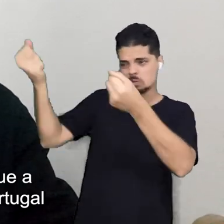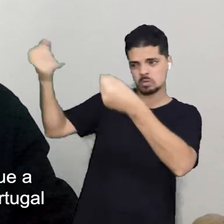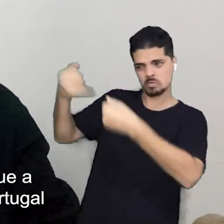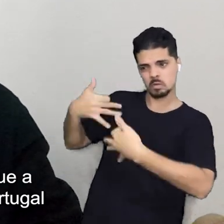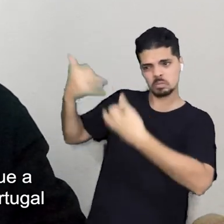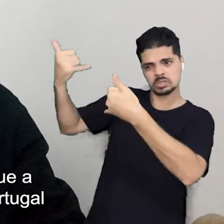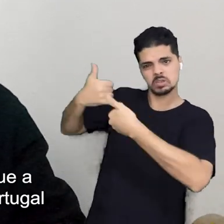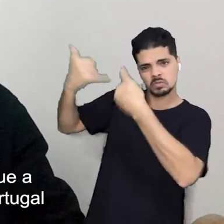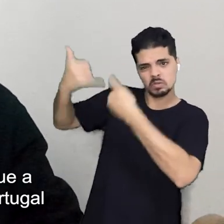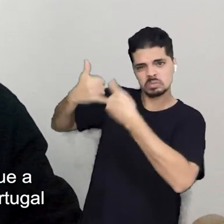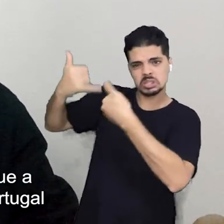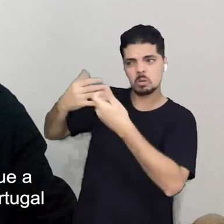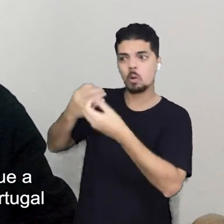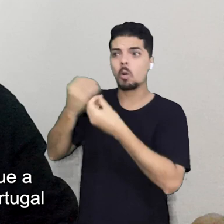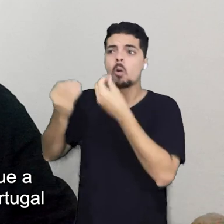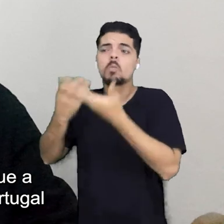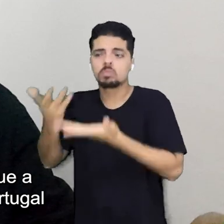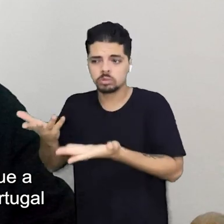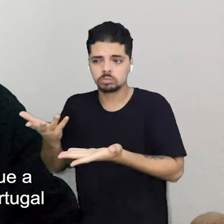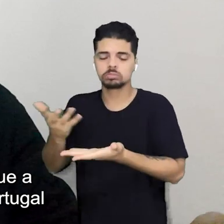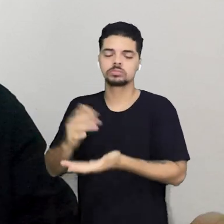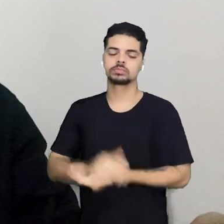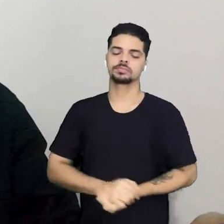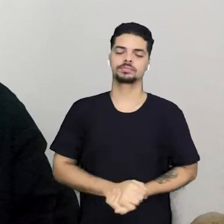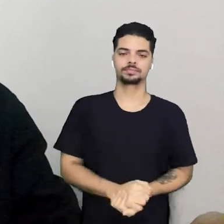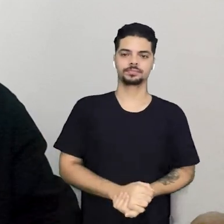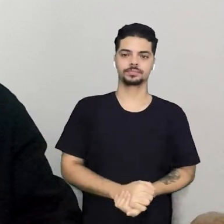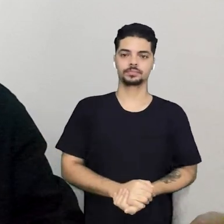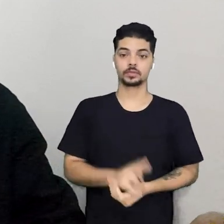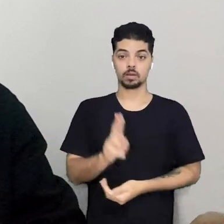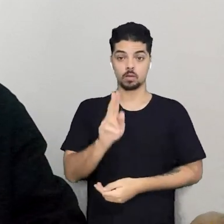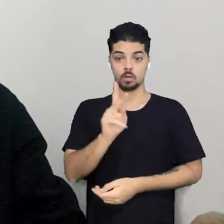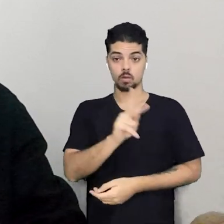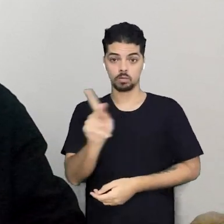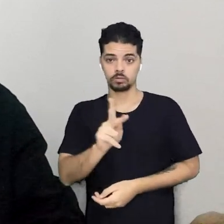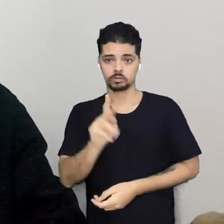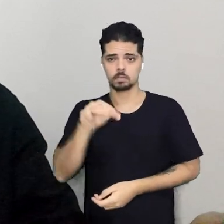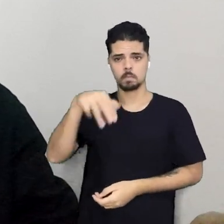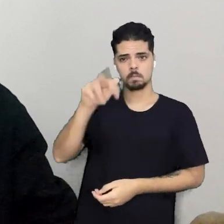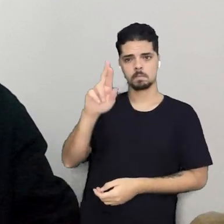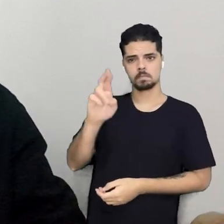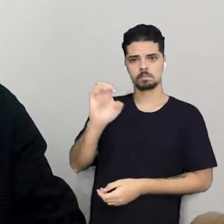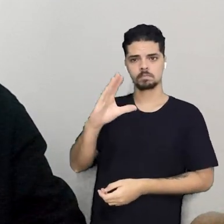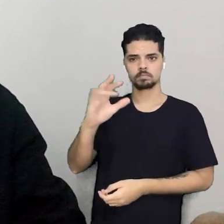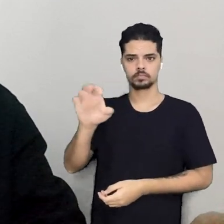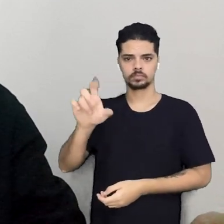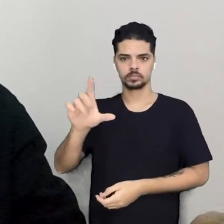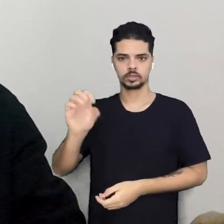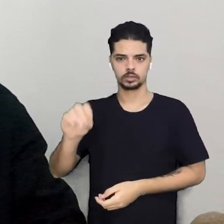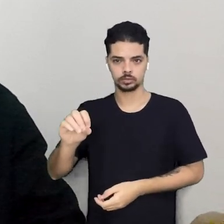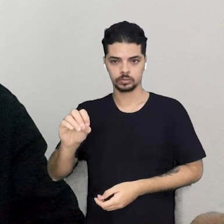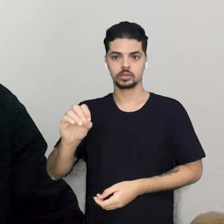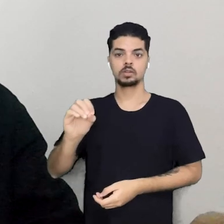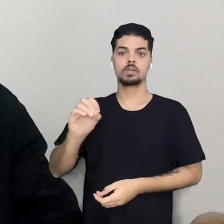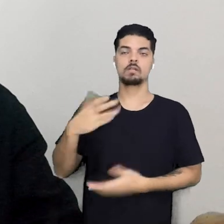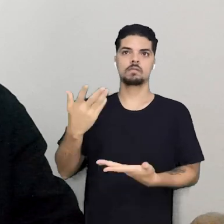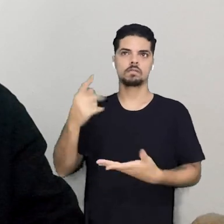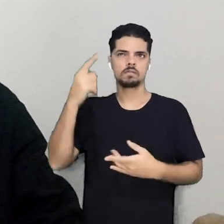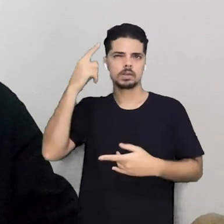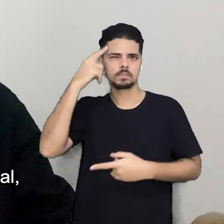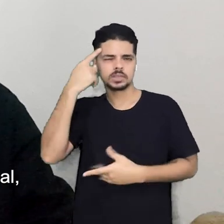que a liberdade de imprensa, ela vai ocorrer em Portugal somente a partir de 1820, né, depois da Revolução do